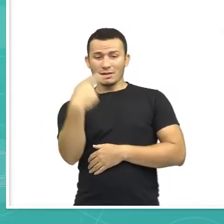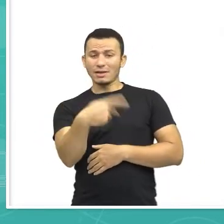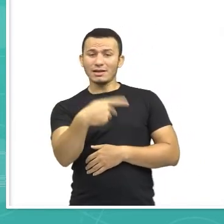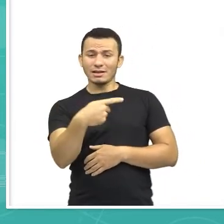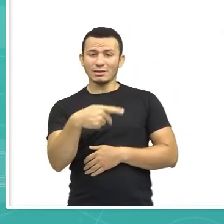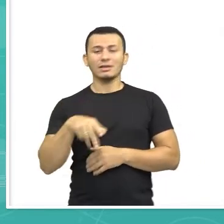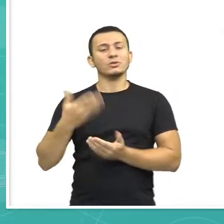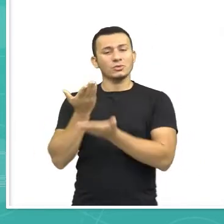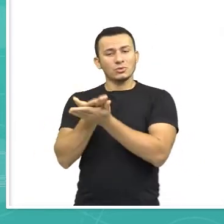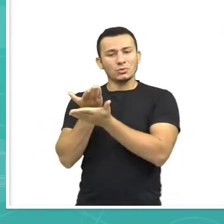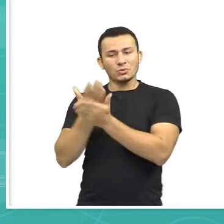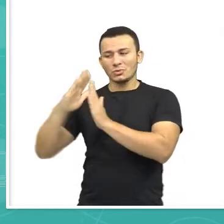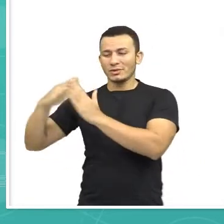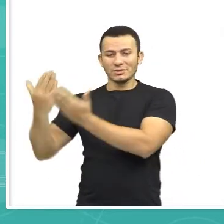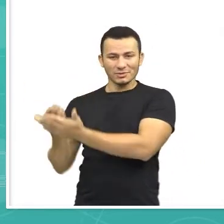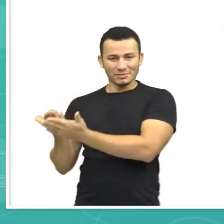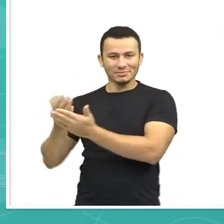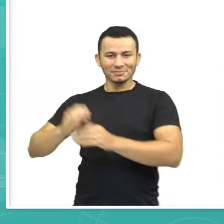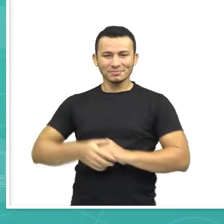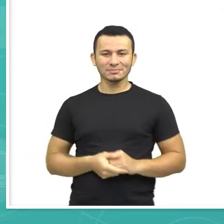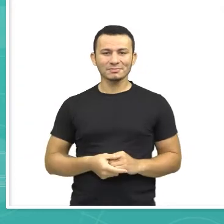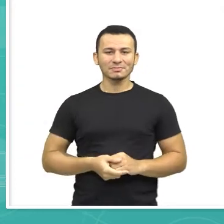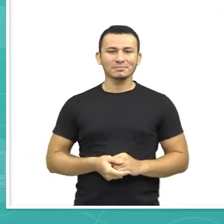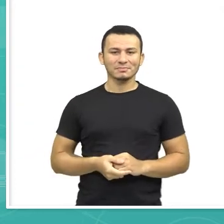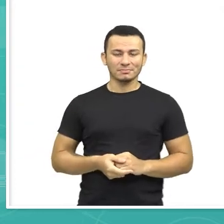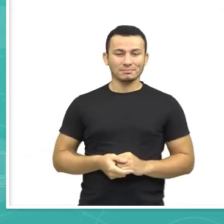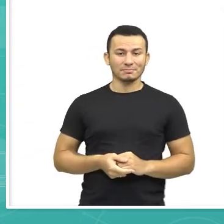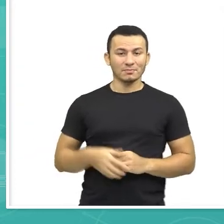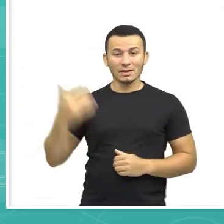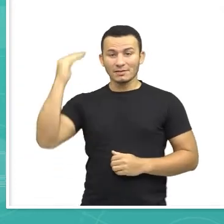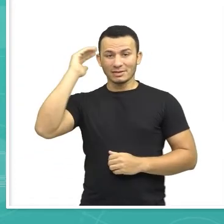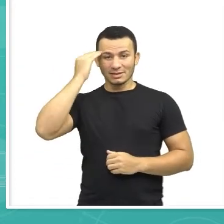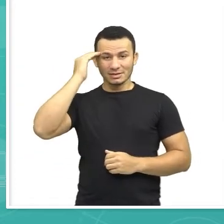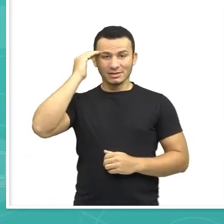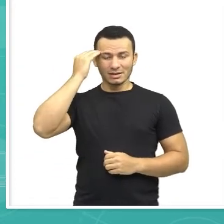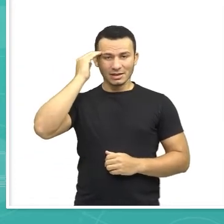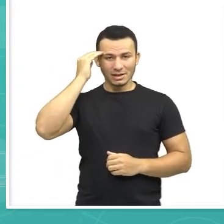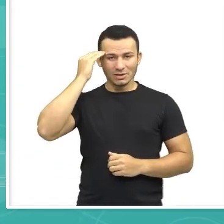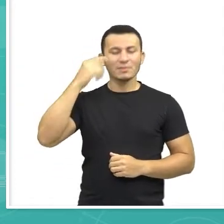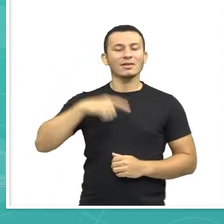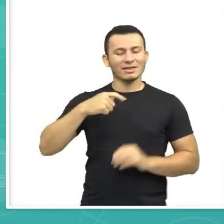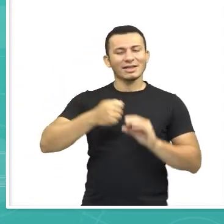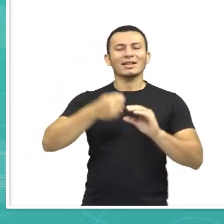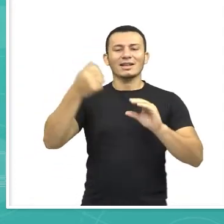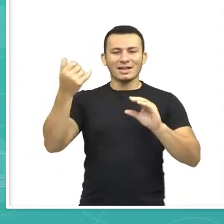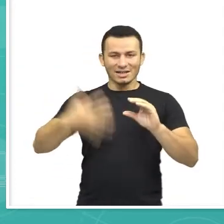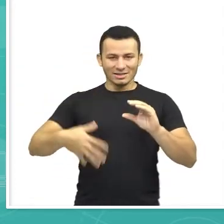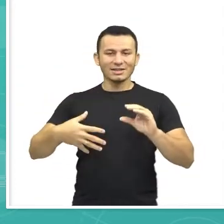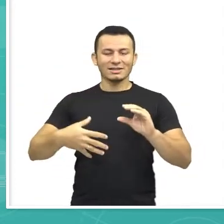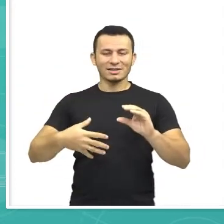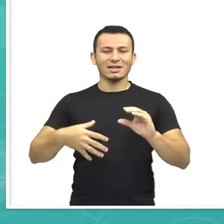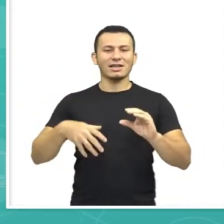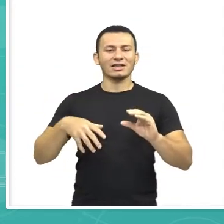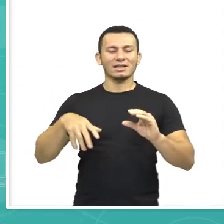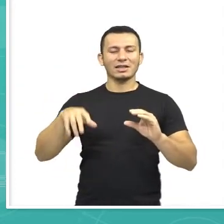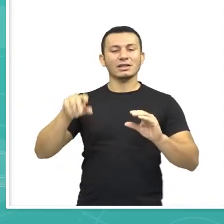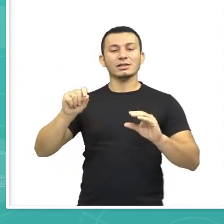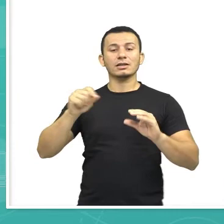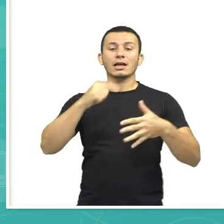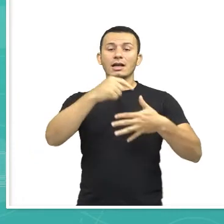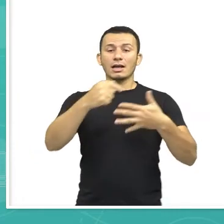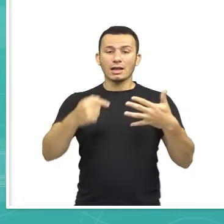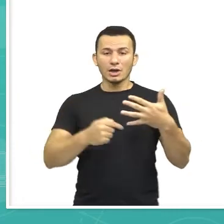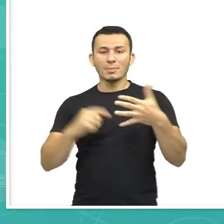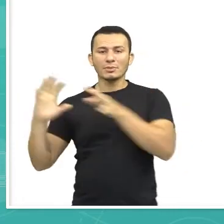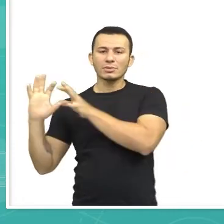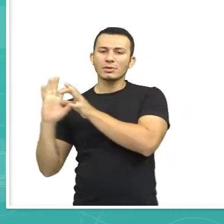estudam nessa escola. Muito bem. Então, notaram aí? Ele vai trazer essa característica de elementos